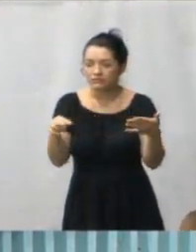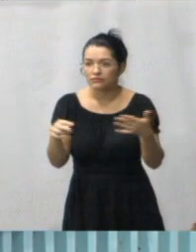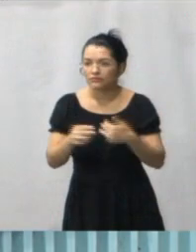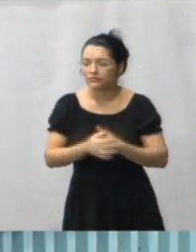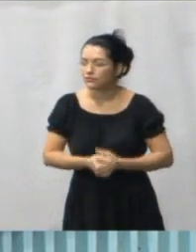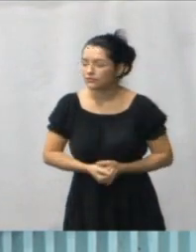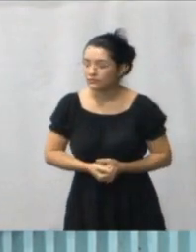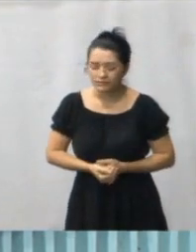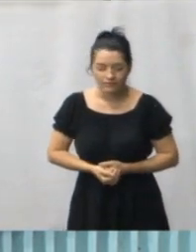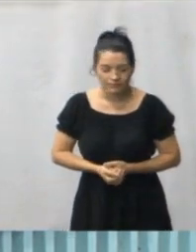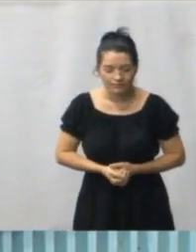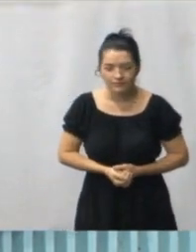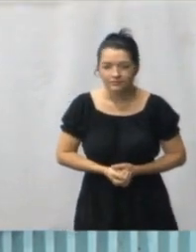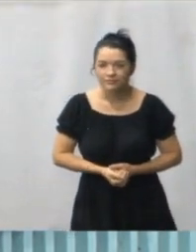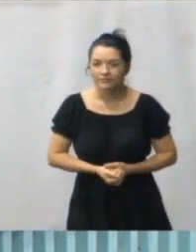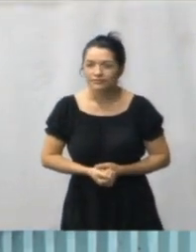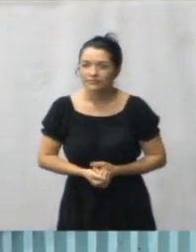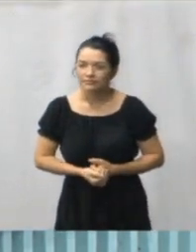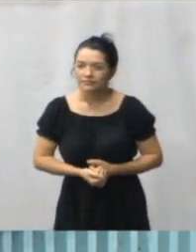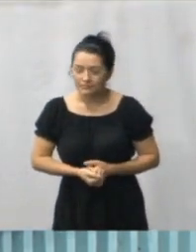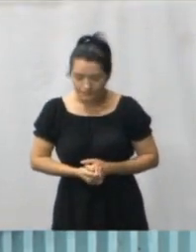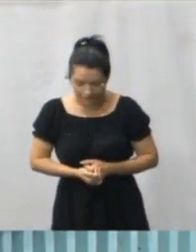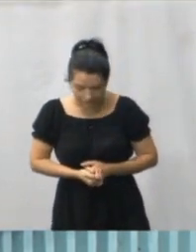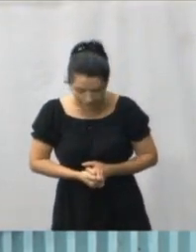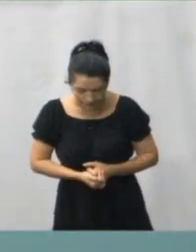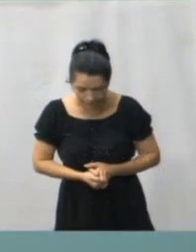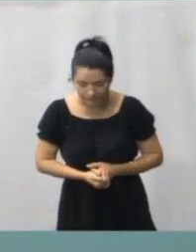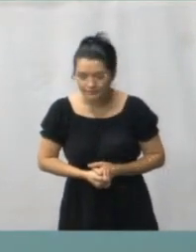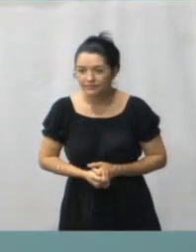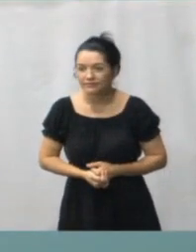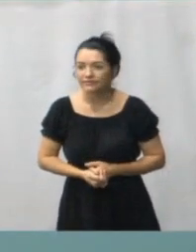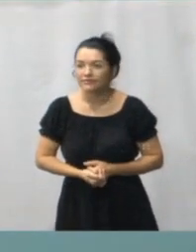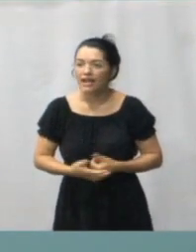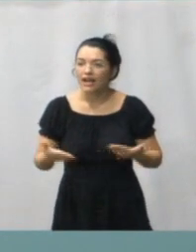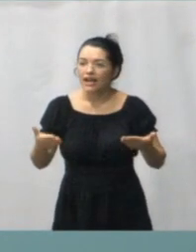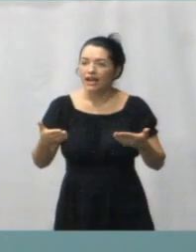Lido o texto bíblico, a presidência agradece,